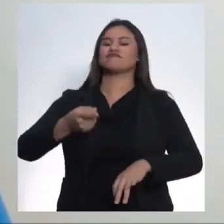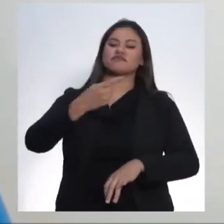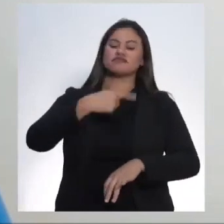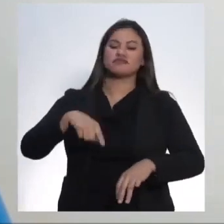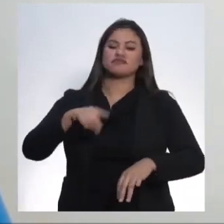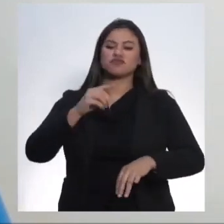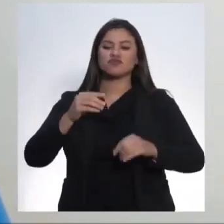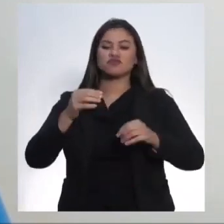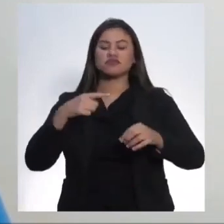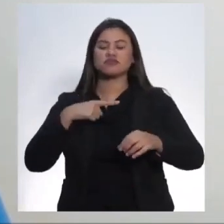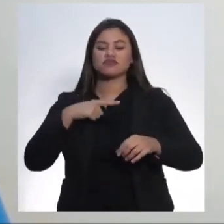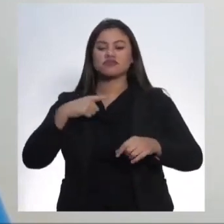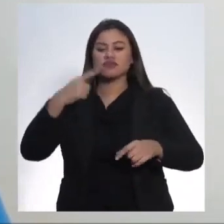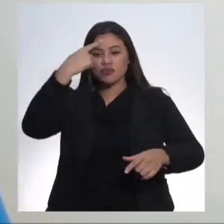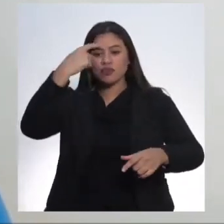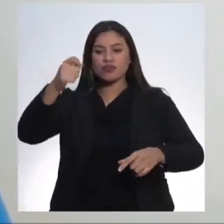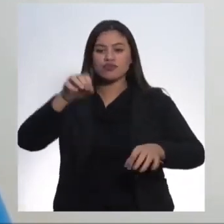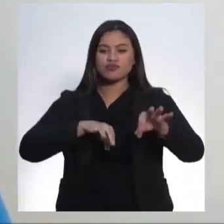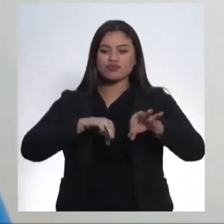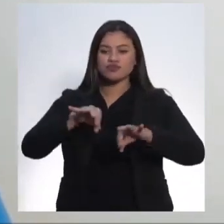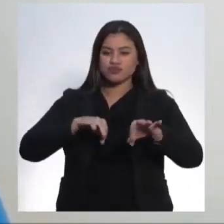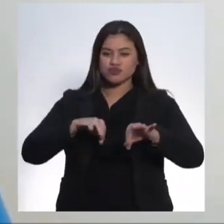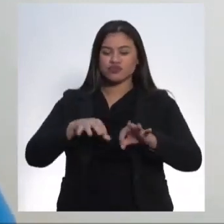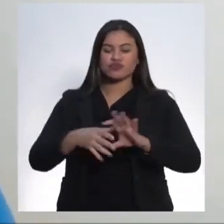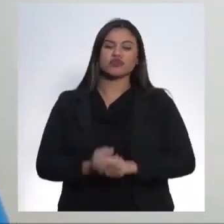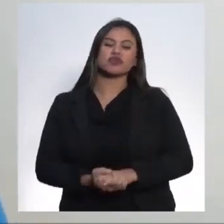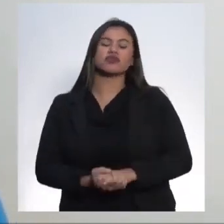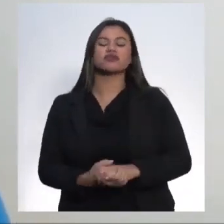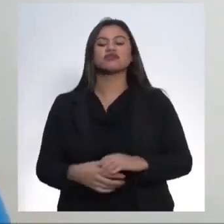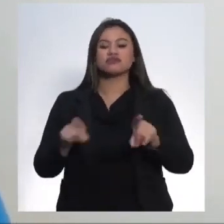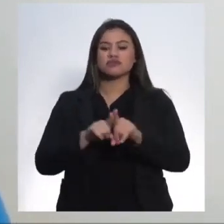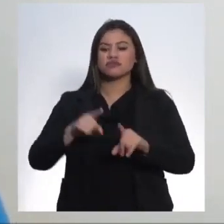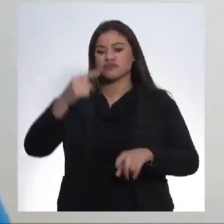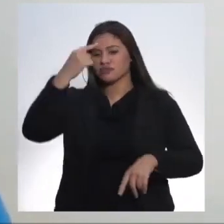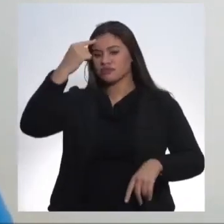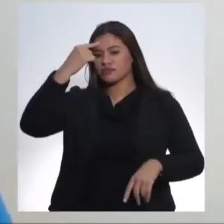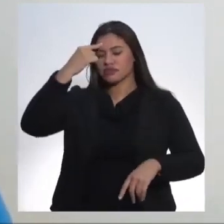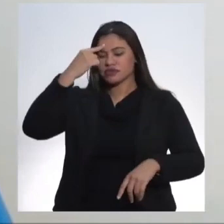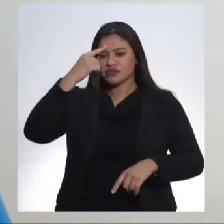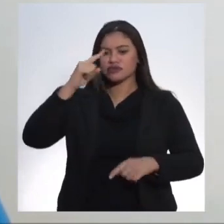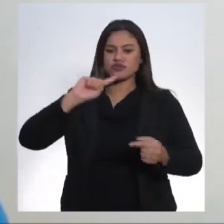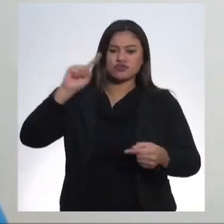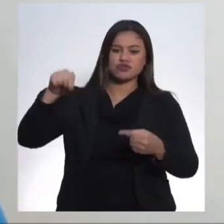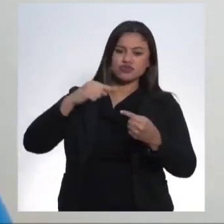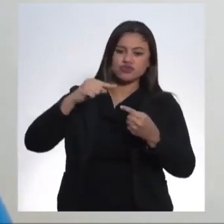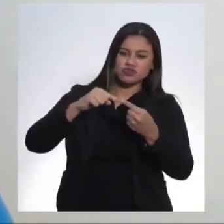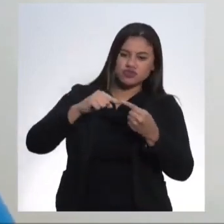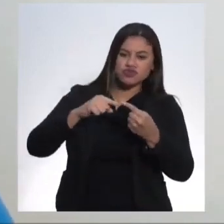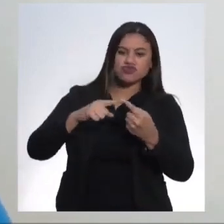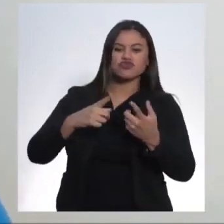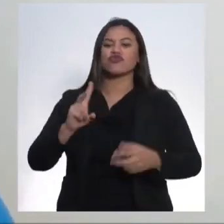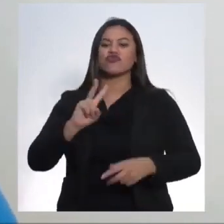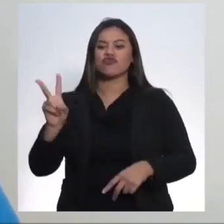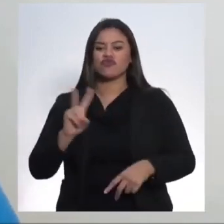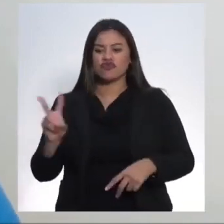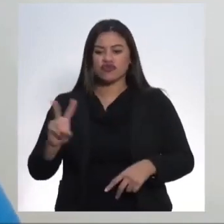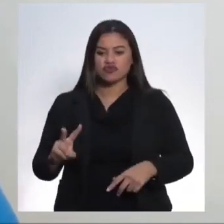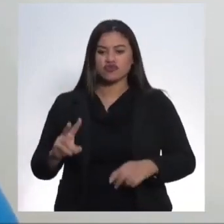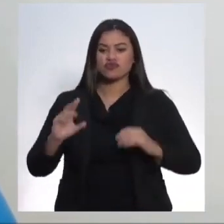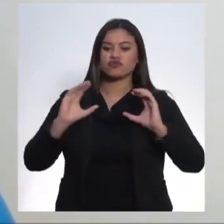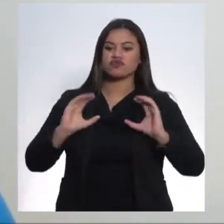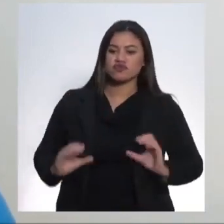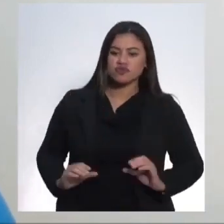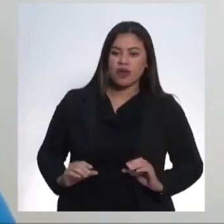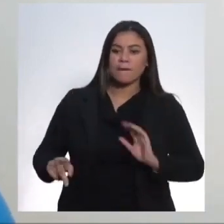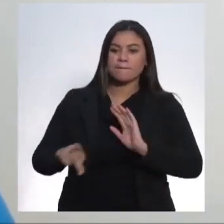parte um plano de ação e temos pensado sobre como os nossos objetivos, nossos valores e o nosso comportamento influenciam na